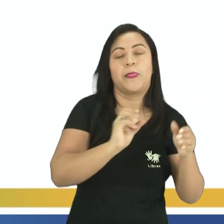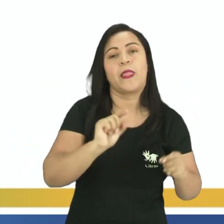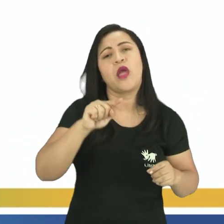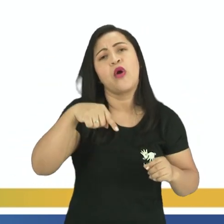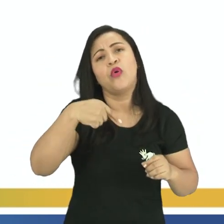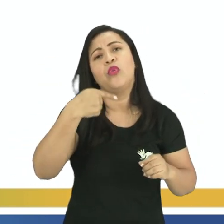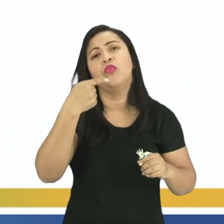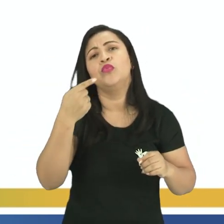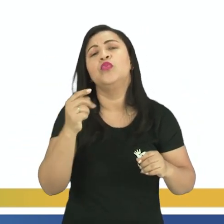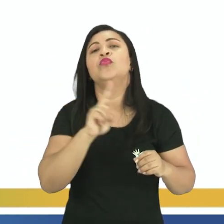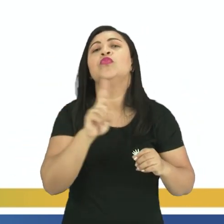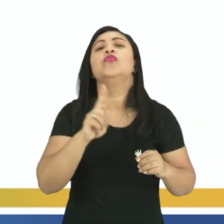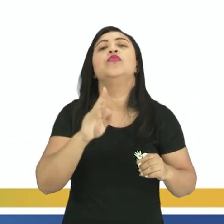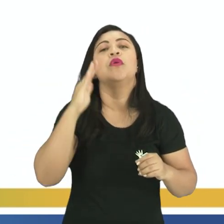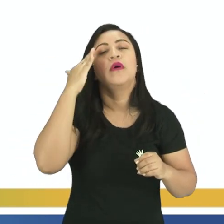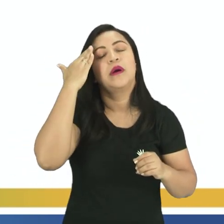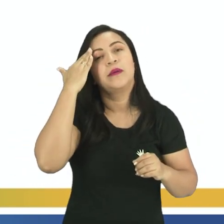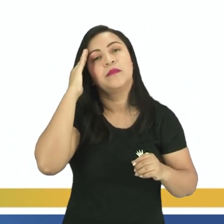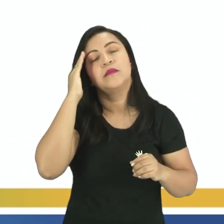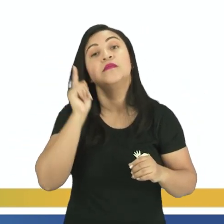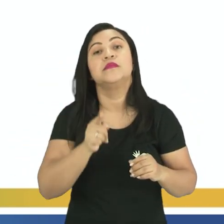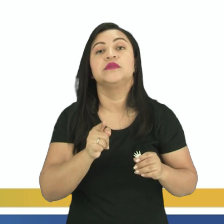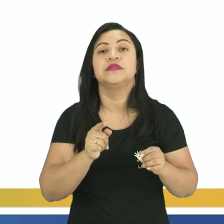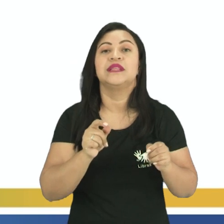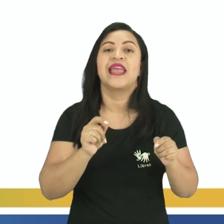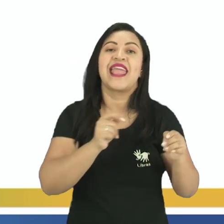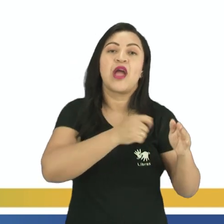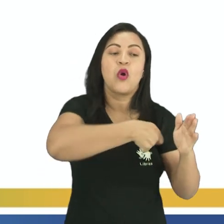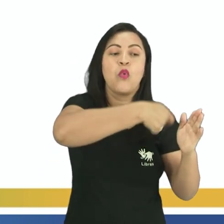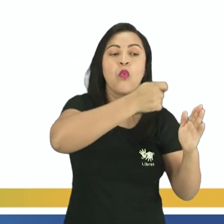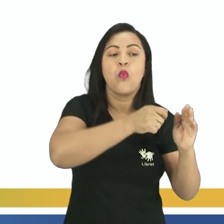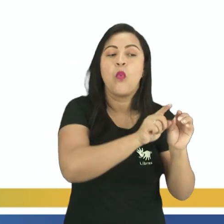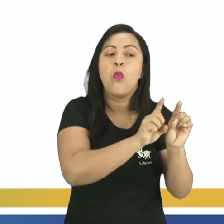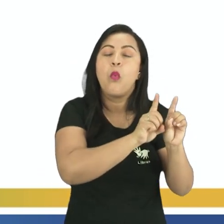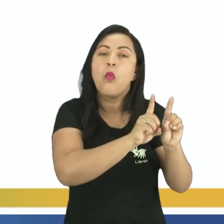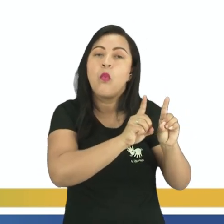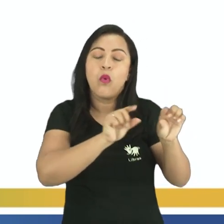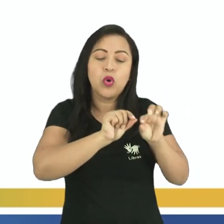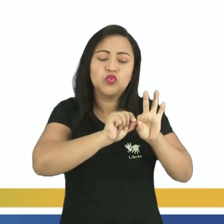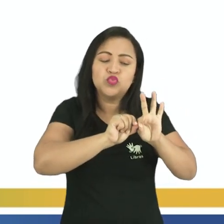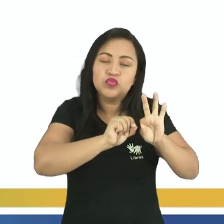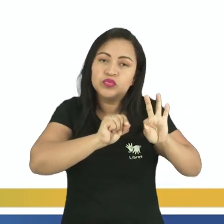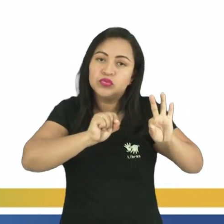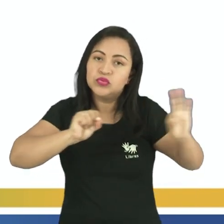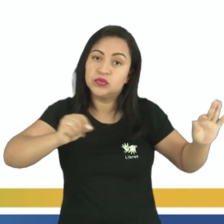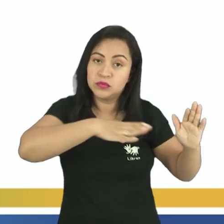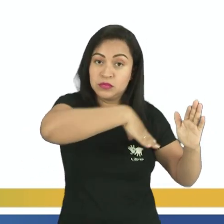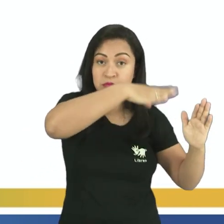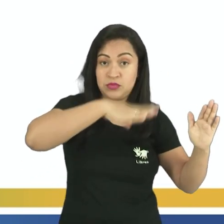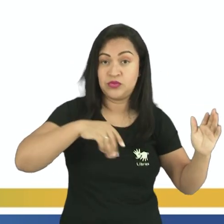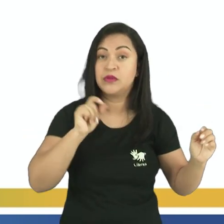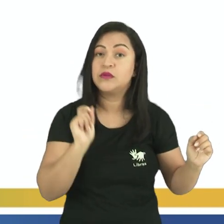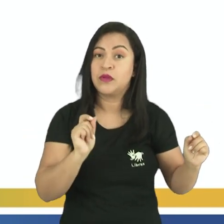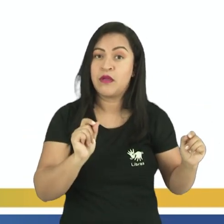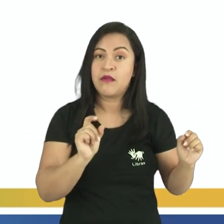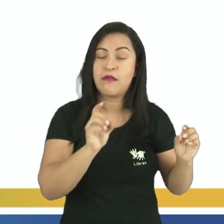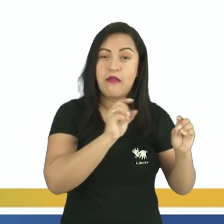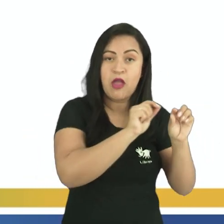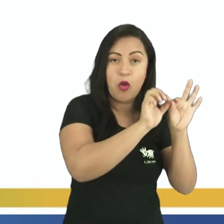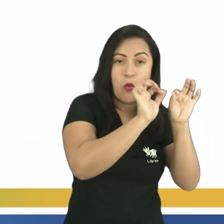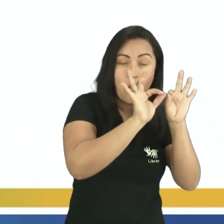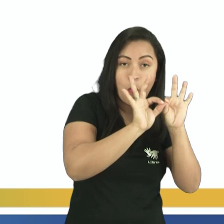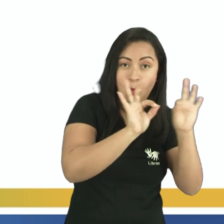que é importante ali para vocês entenderem é o comprimento de onda. O comprimento de onda é a distância